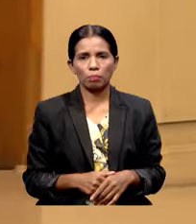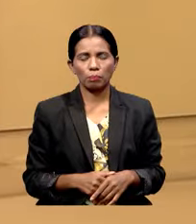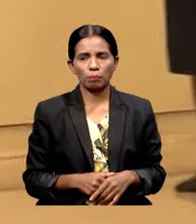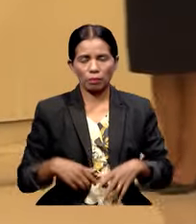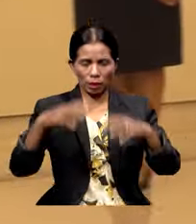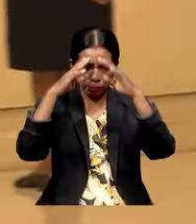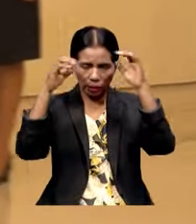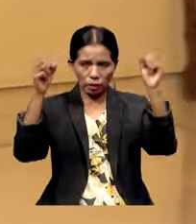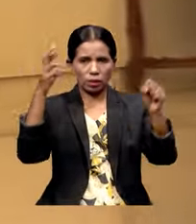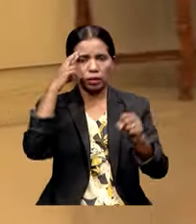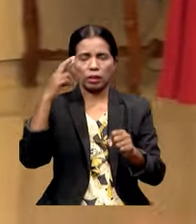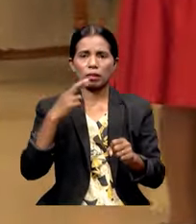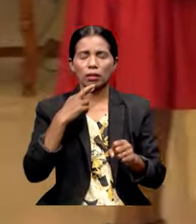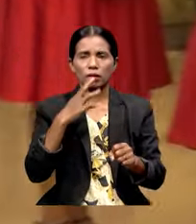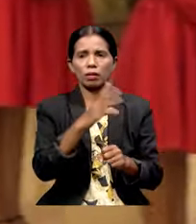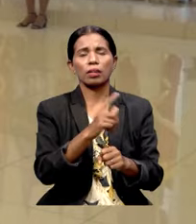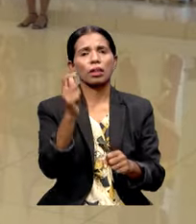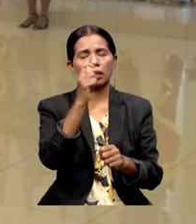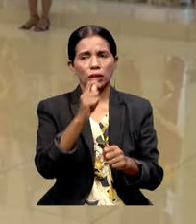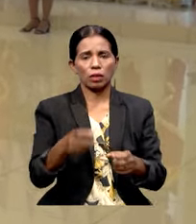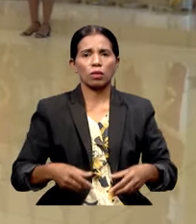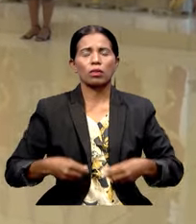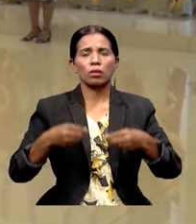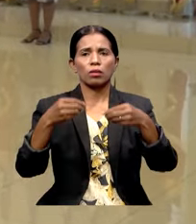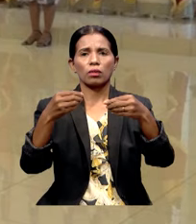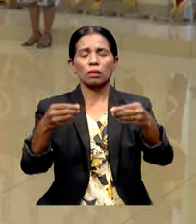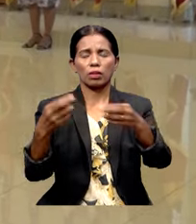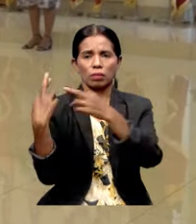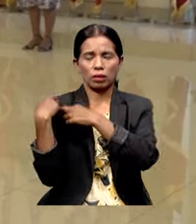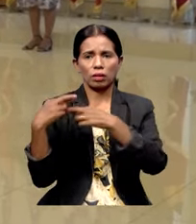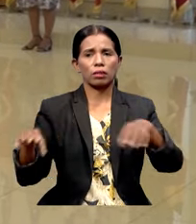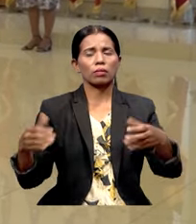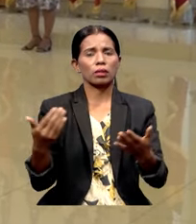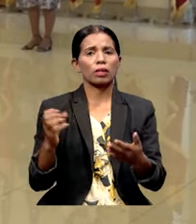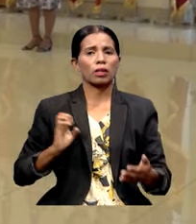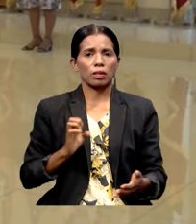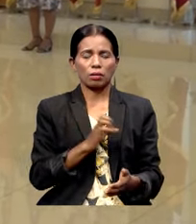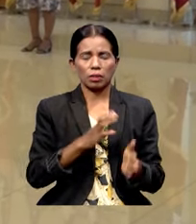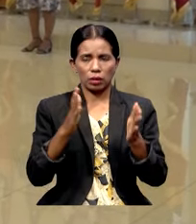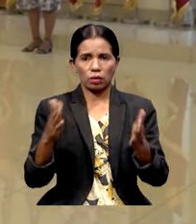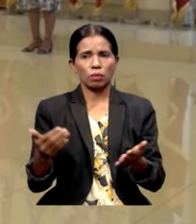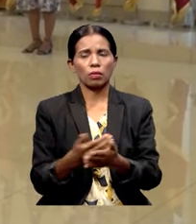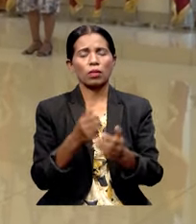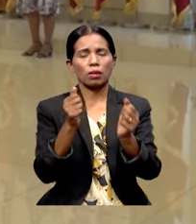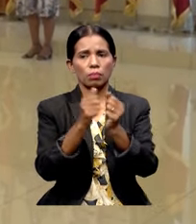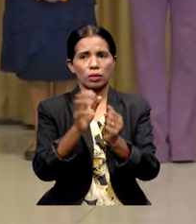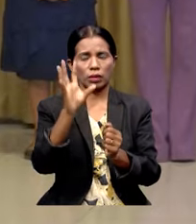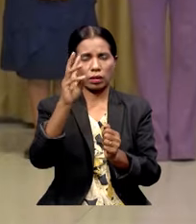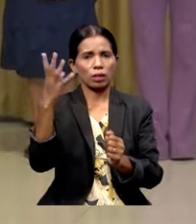Presidente da República José Ramos Horta, terça, né, foi posse do embaixador Fon Hamutuk Nainen e a Palácio